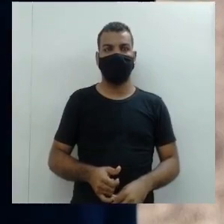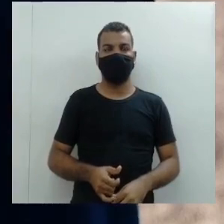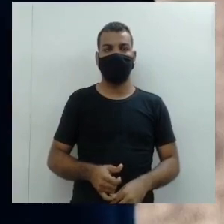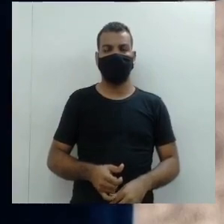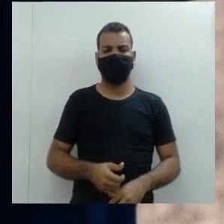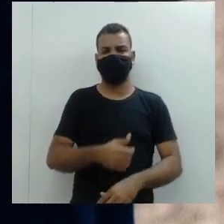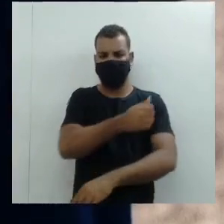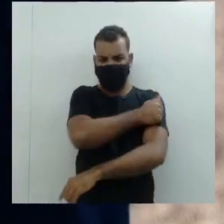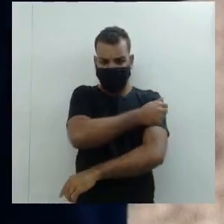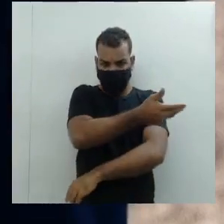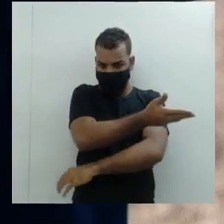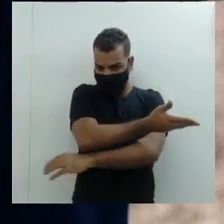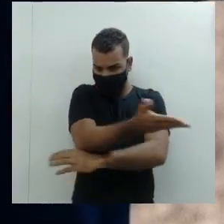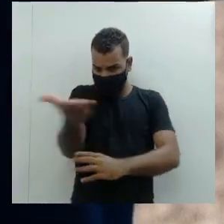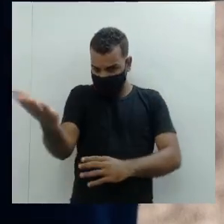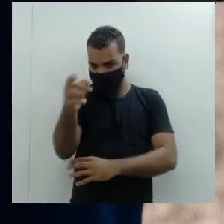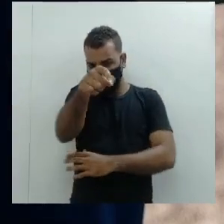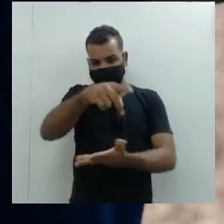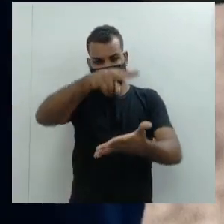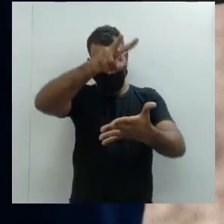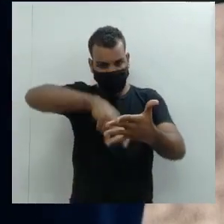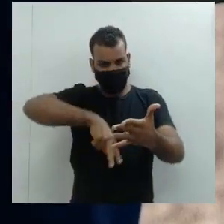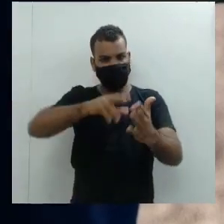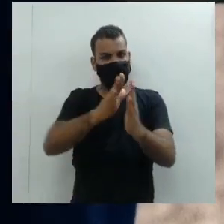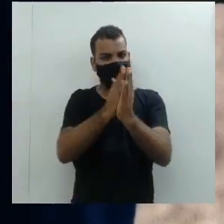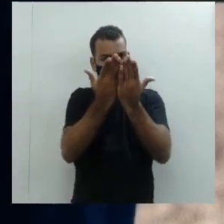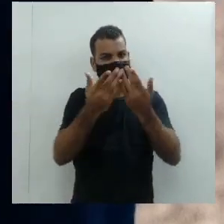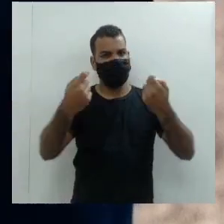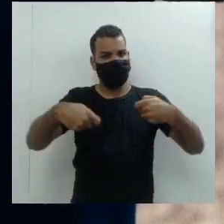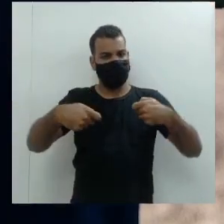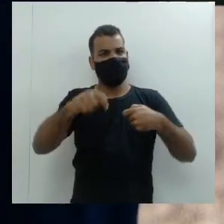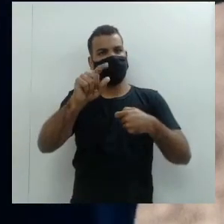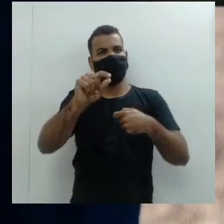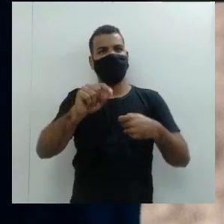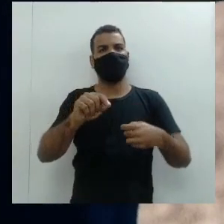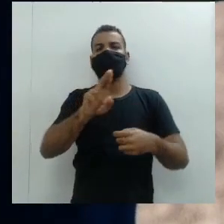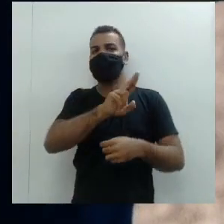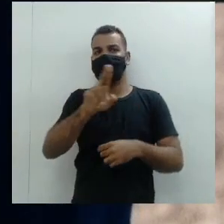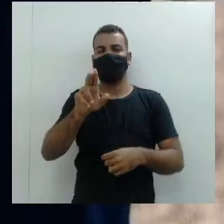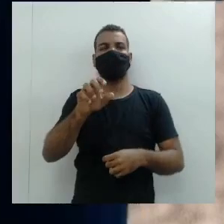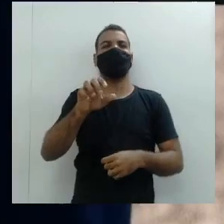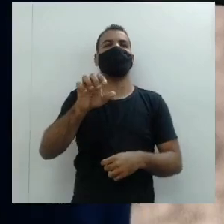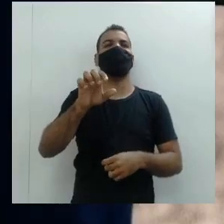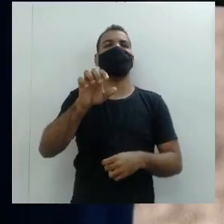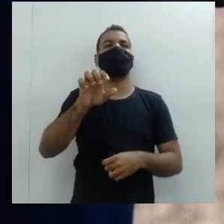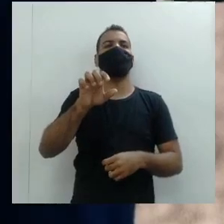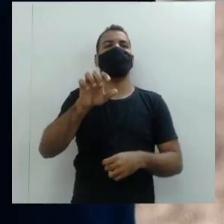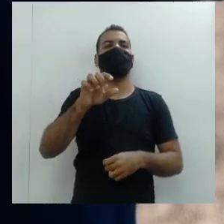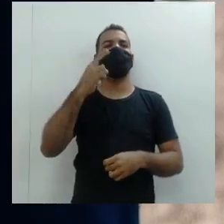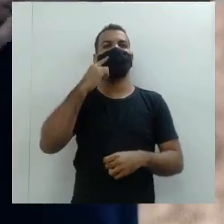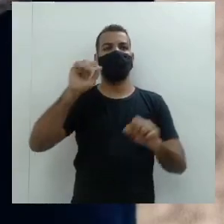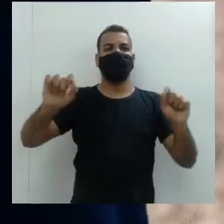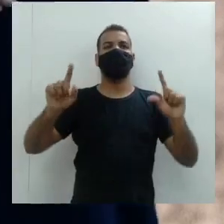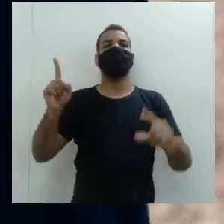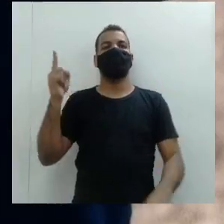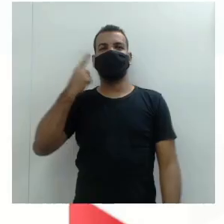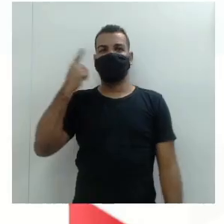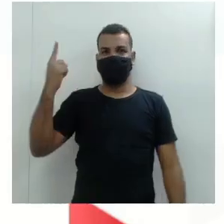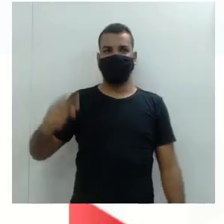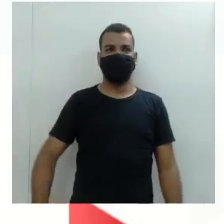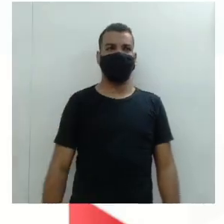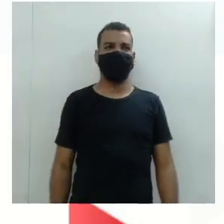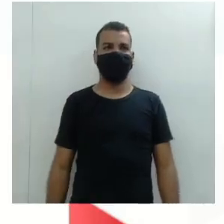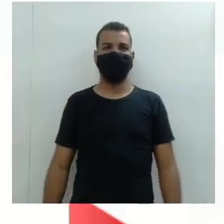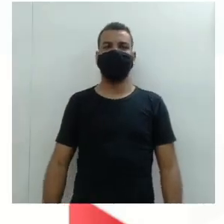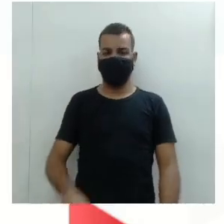estudante a leitura de um livro, né? Ensaios, né? De crítica literária e cultural, né? O estudante pode